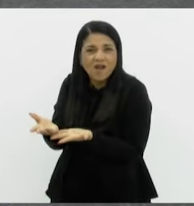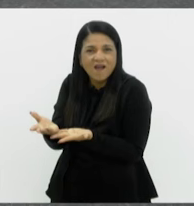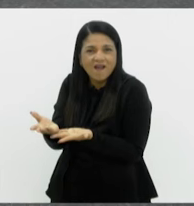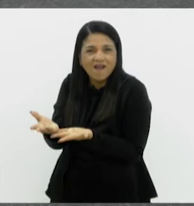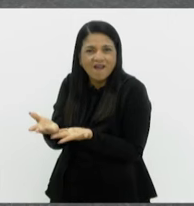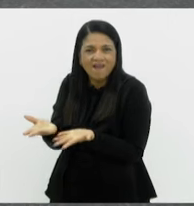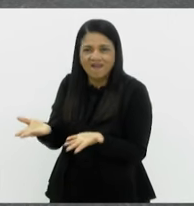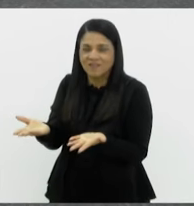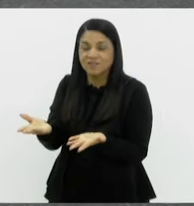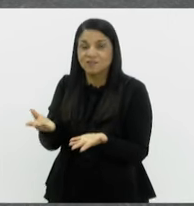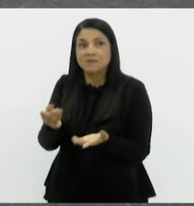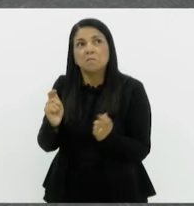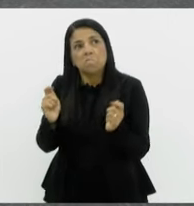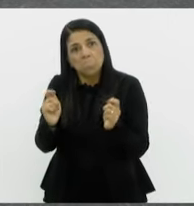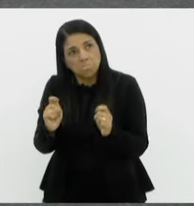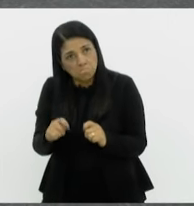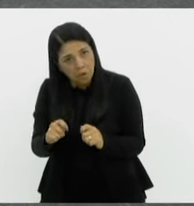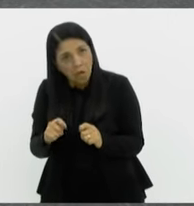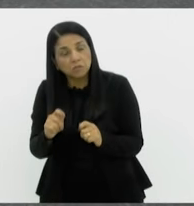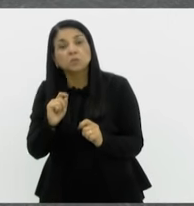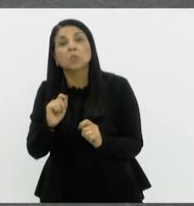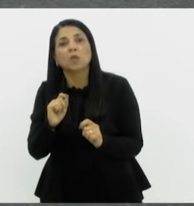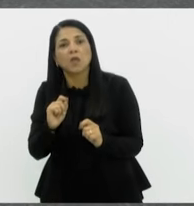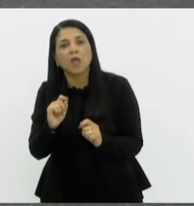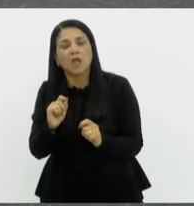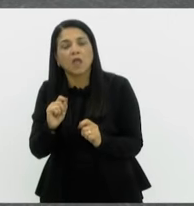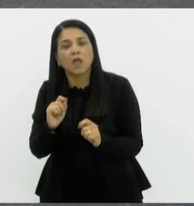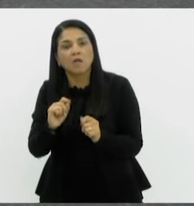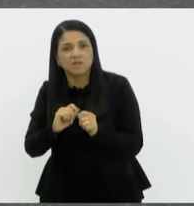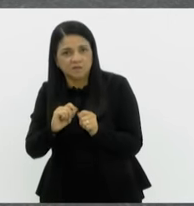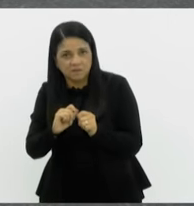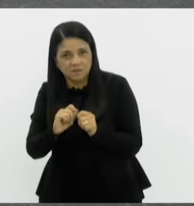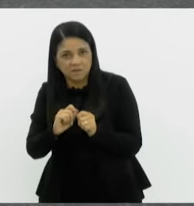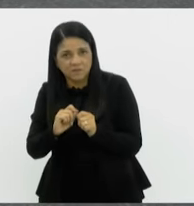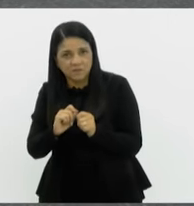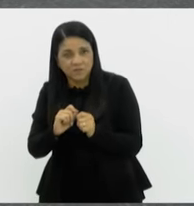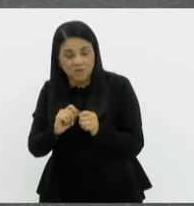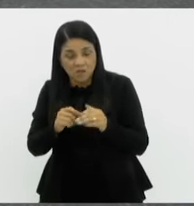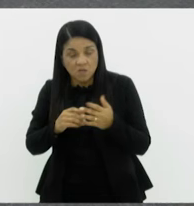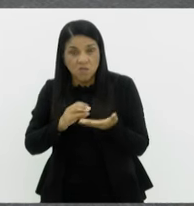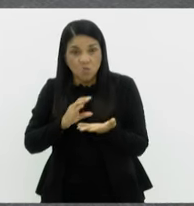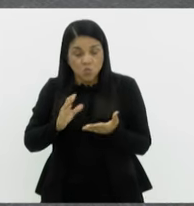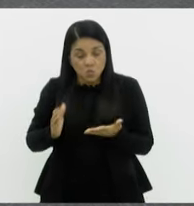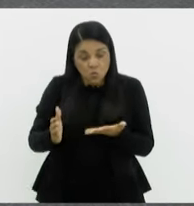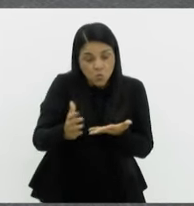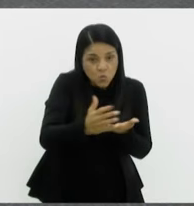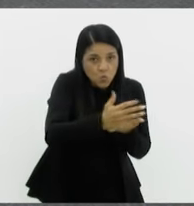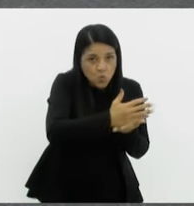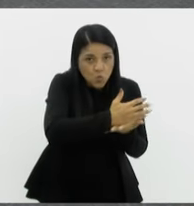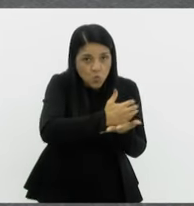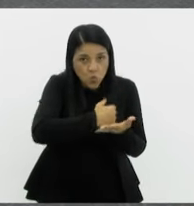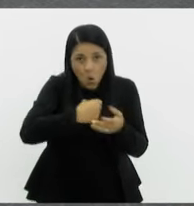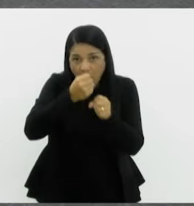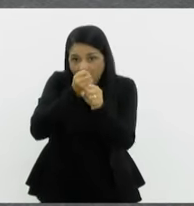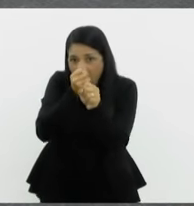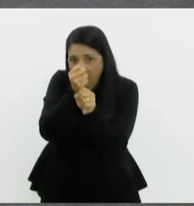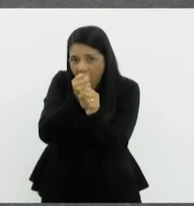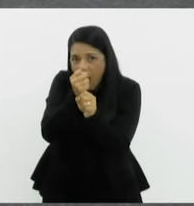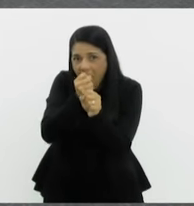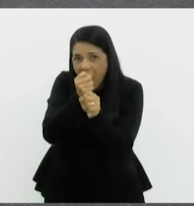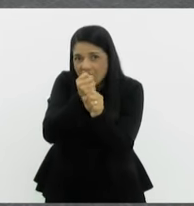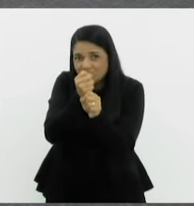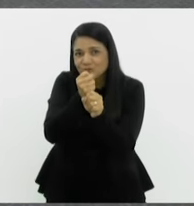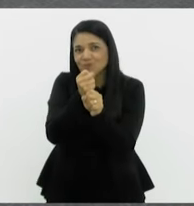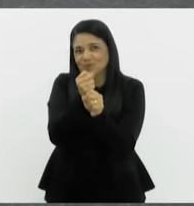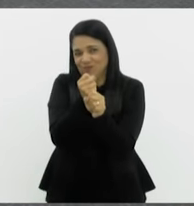ele poderia fazer, é deixar todo o investimento, ou melhor, toda a arrecadação do ano, isso seria